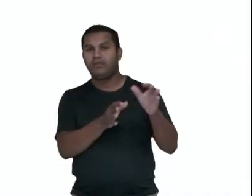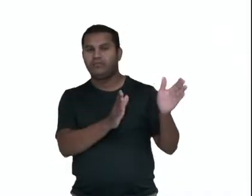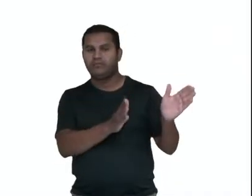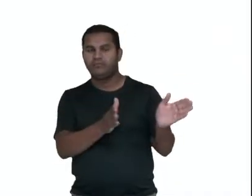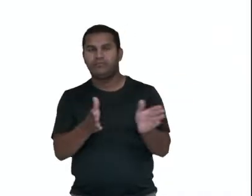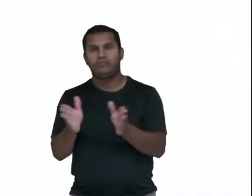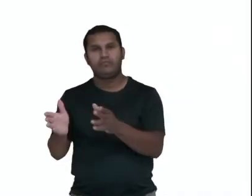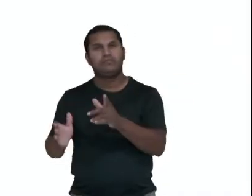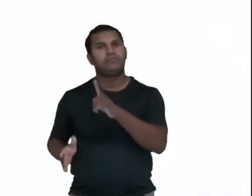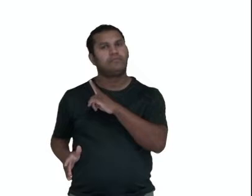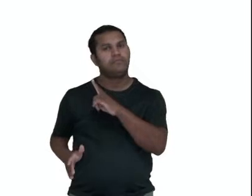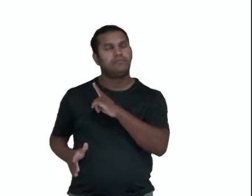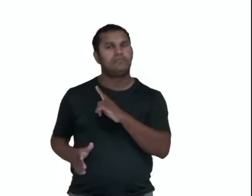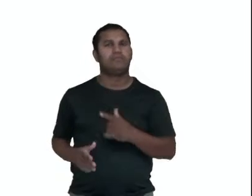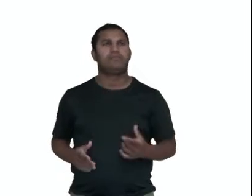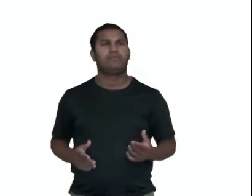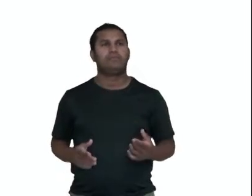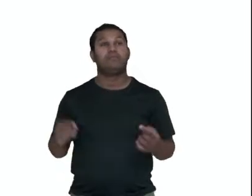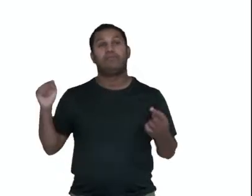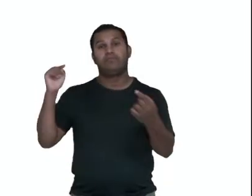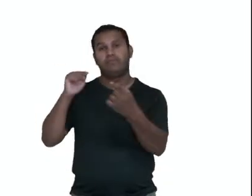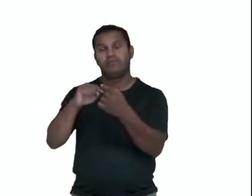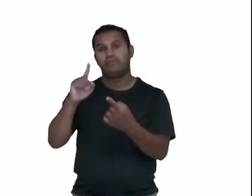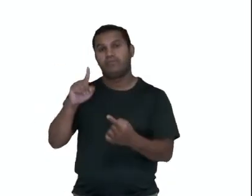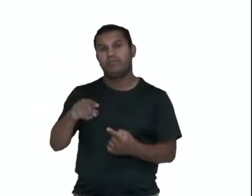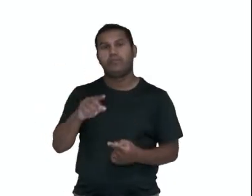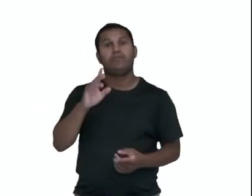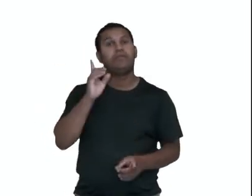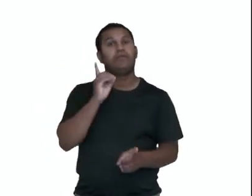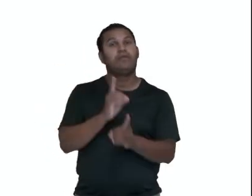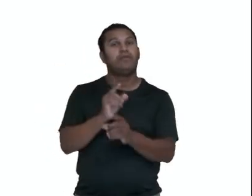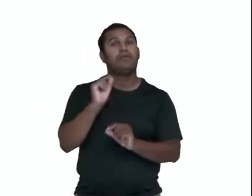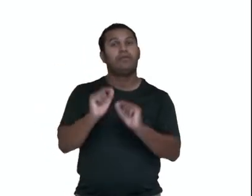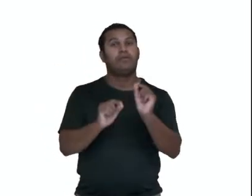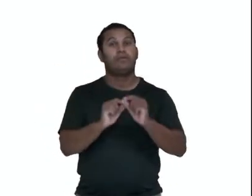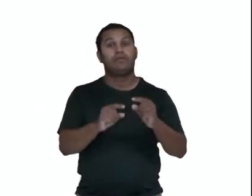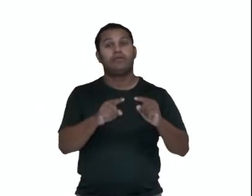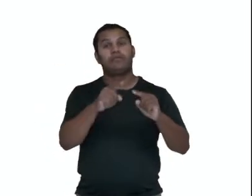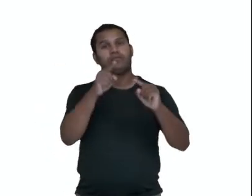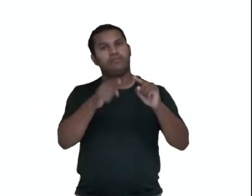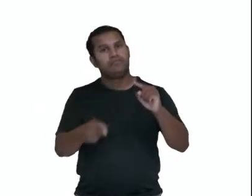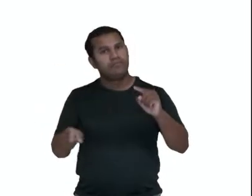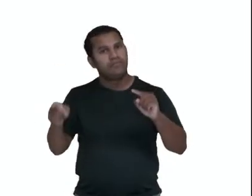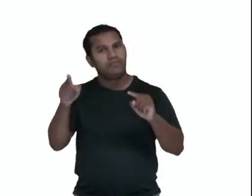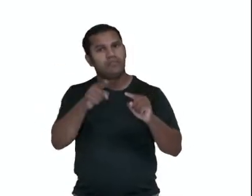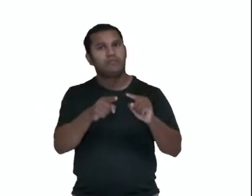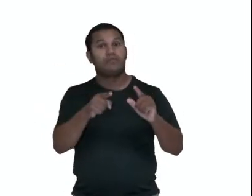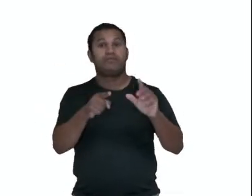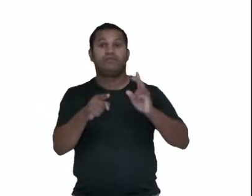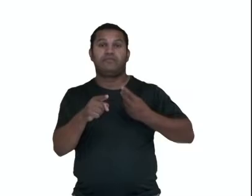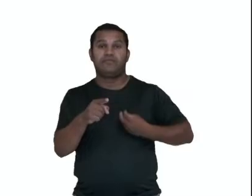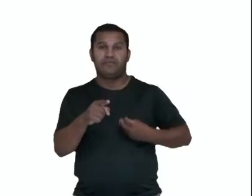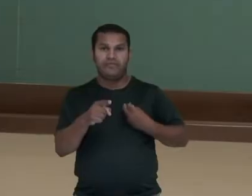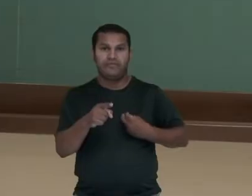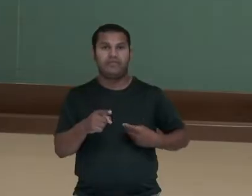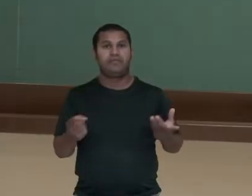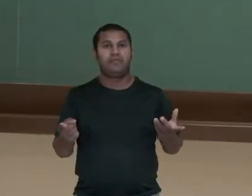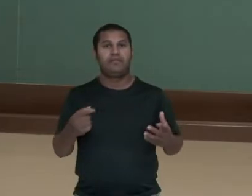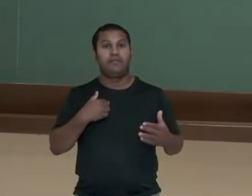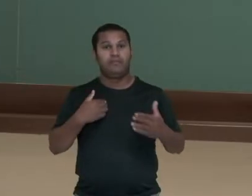se manifesta, considerando características como ciclo de vida, estímulos, metabolismo e